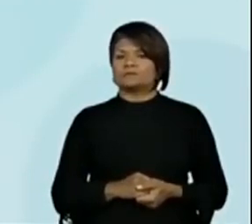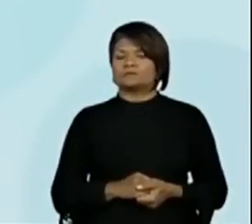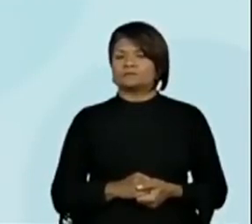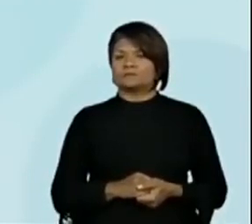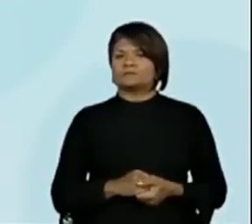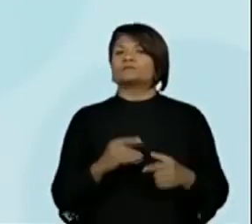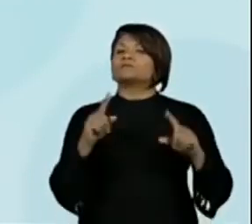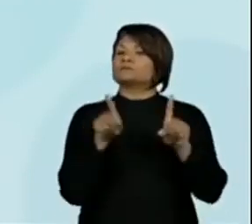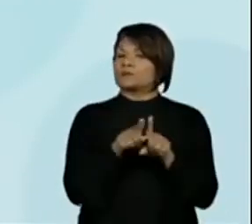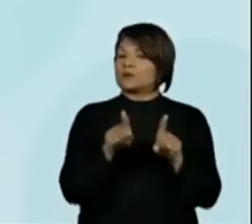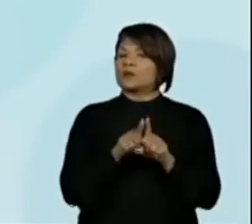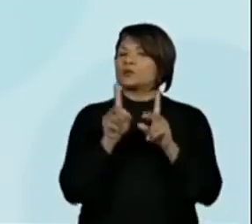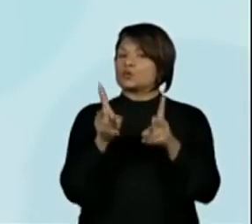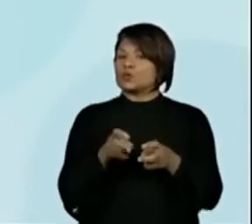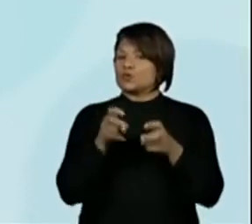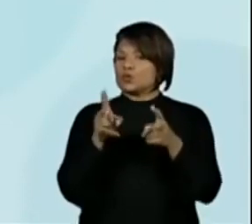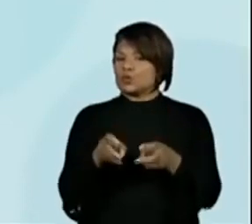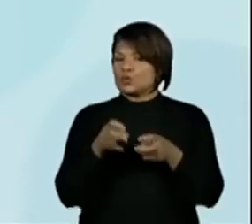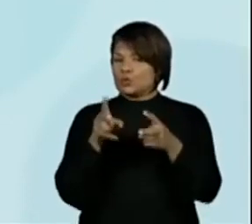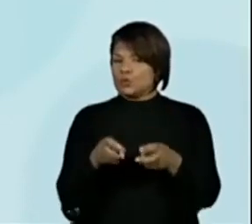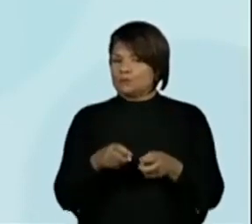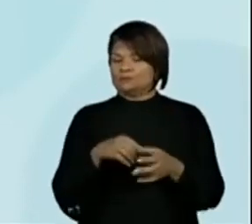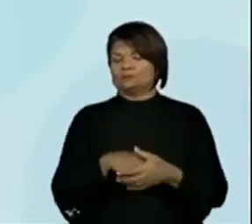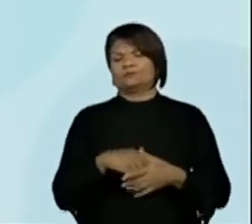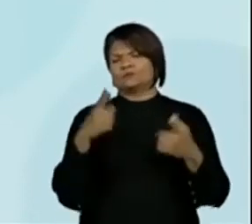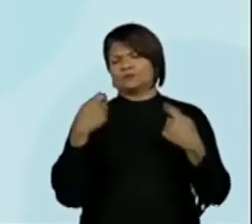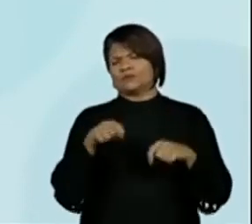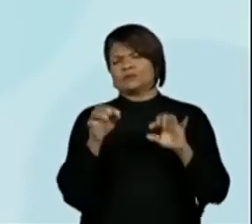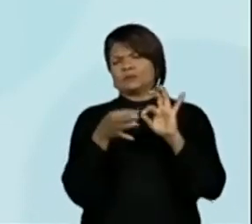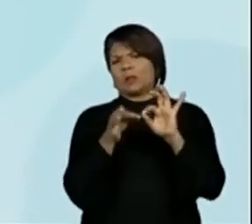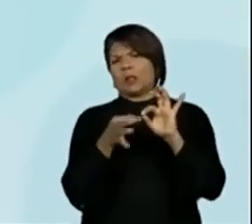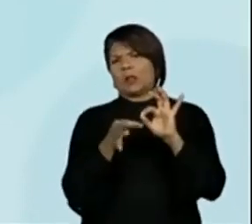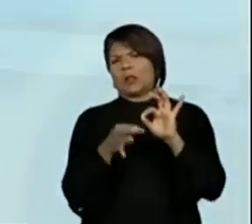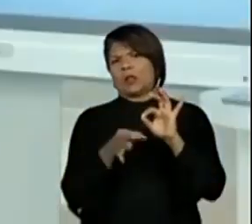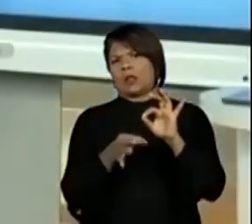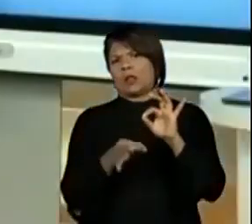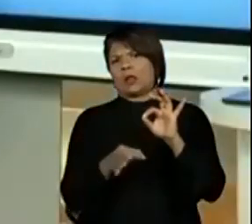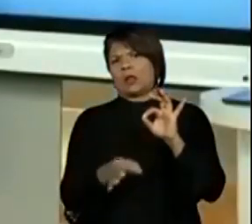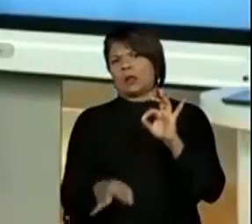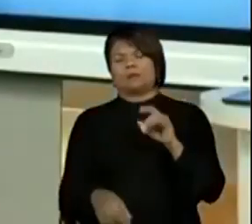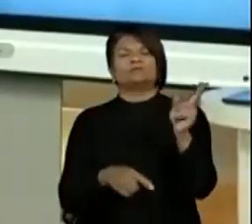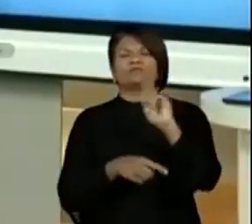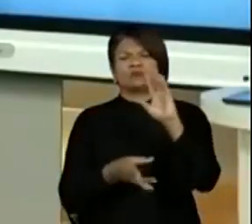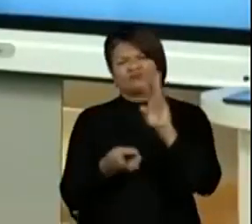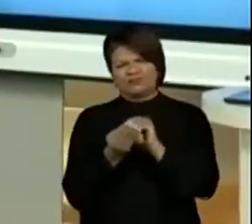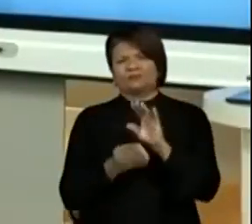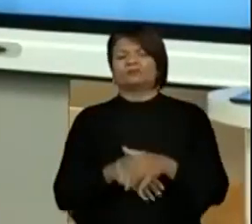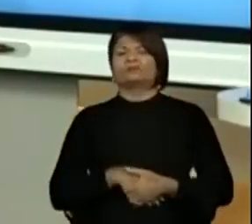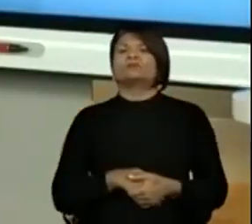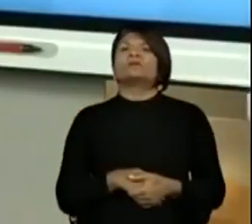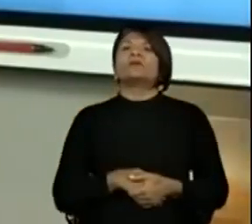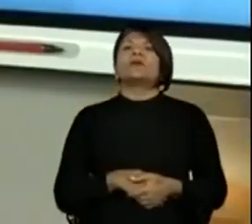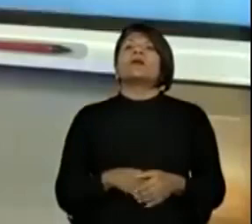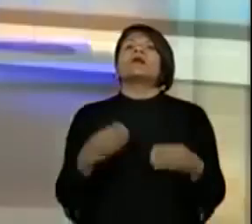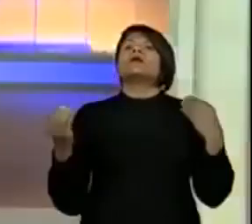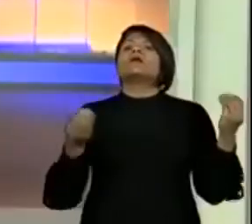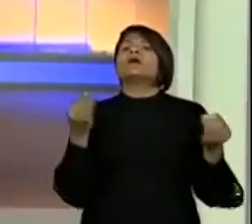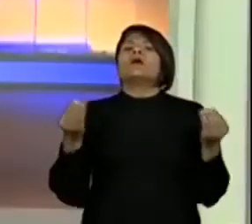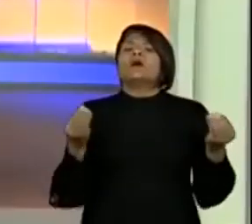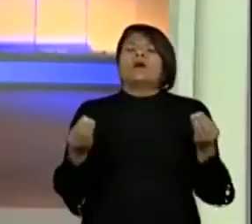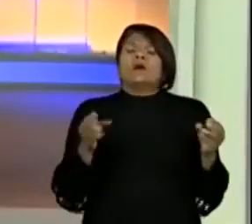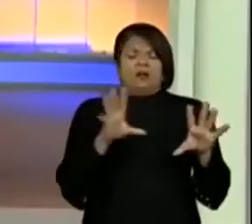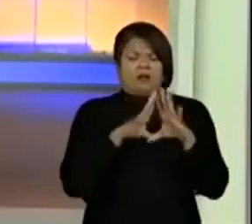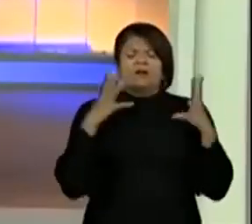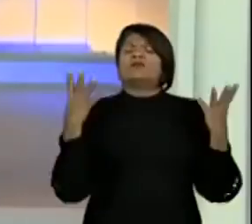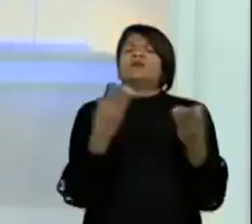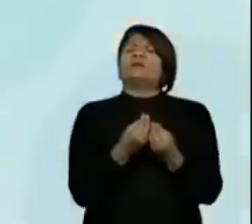e lucro. Eu não preciso ficar escrevendo muita informação, ok? Vamos para a próxima. Como as famílias poderão